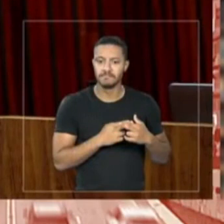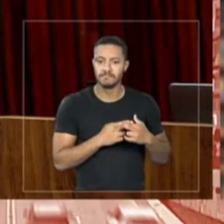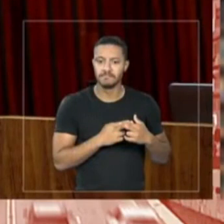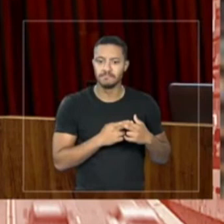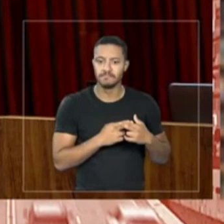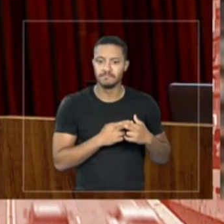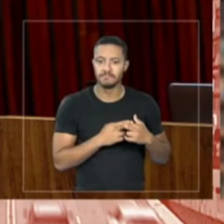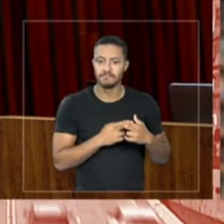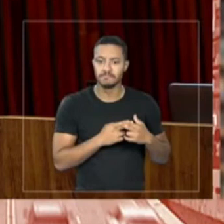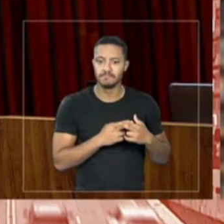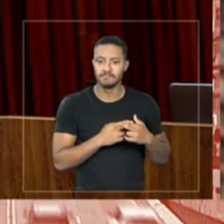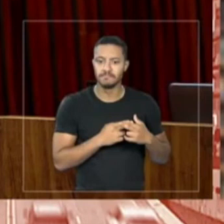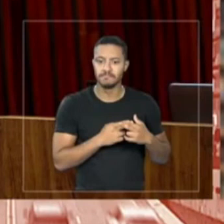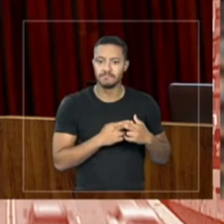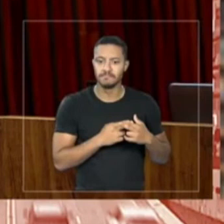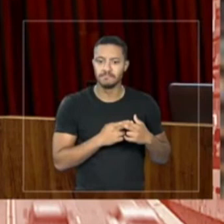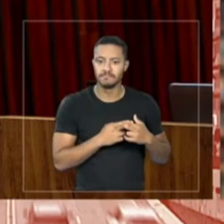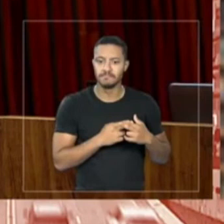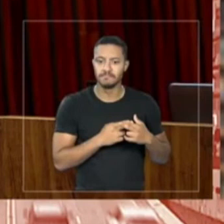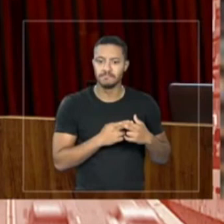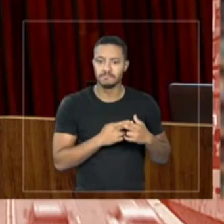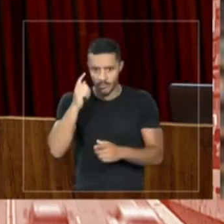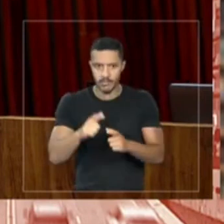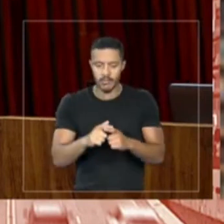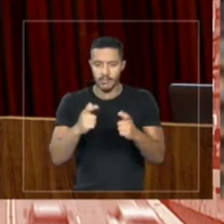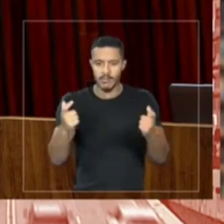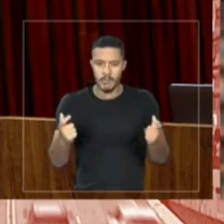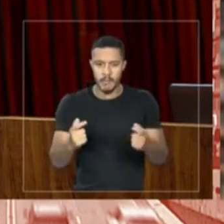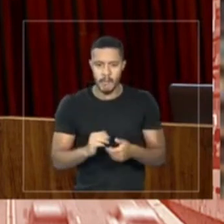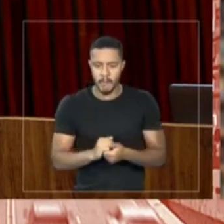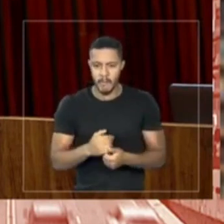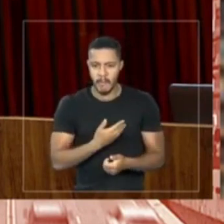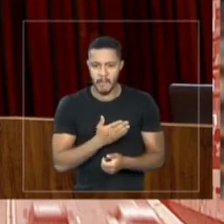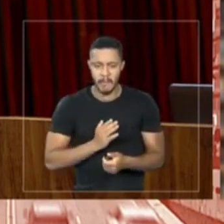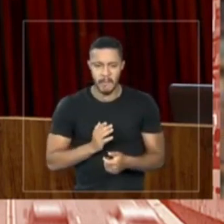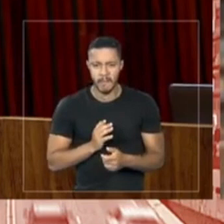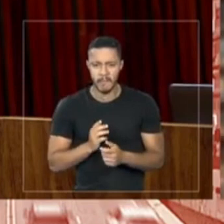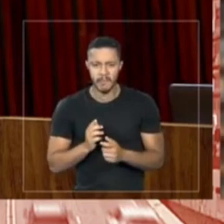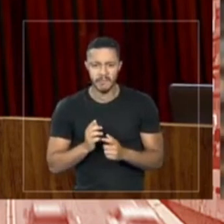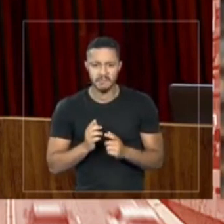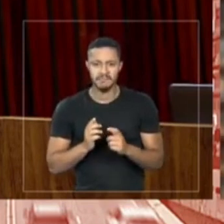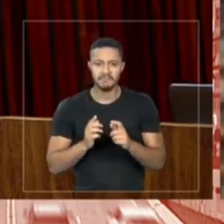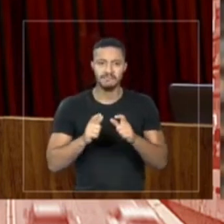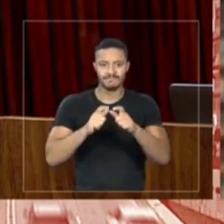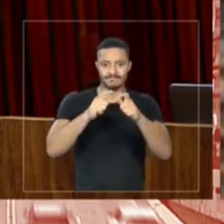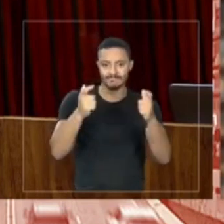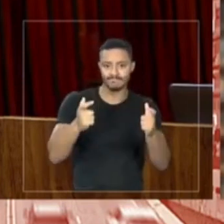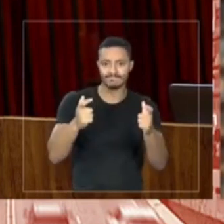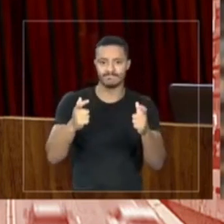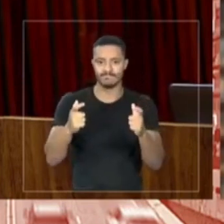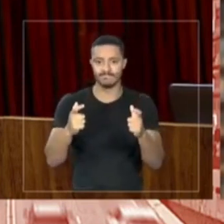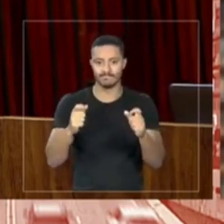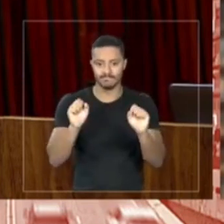né? Então é preciso, né, Damares, é Micheque, um monte de parlamentar